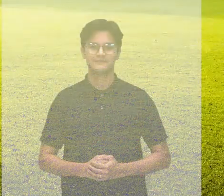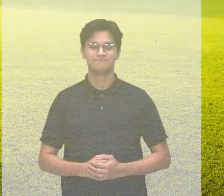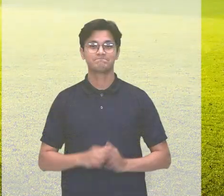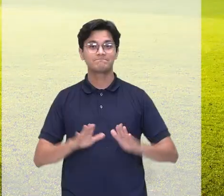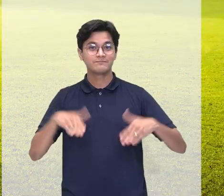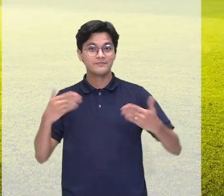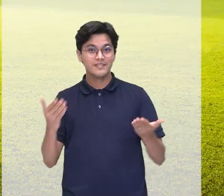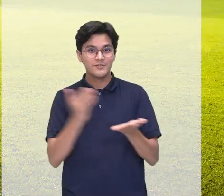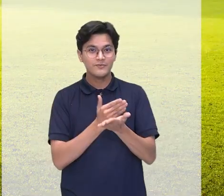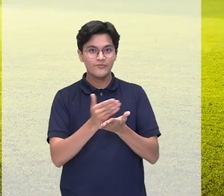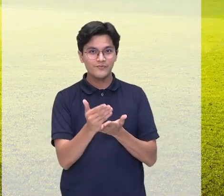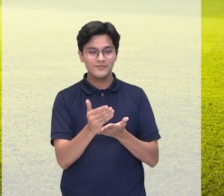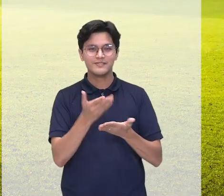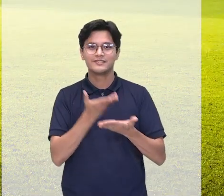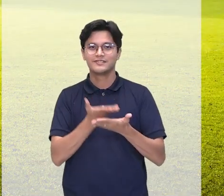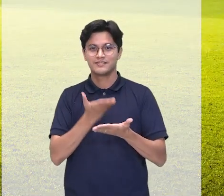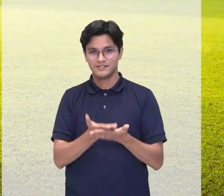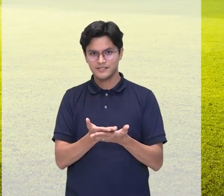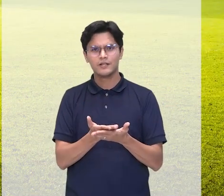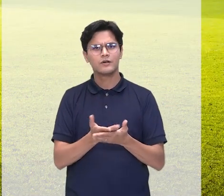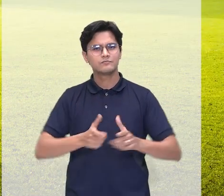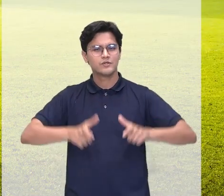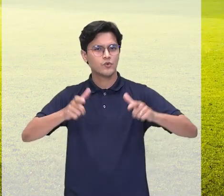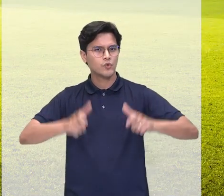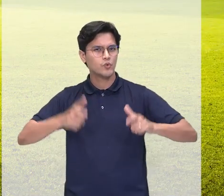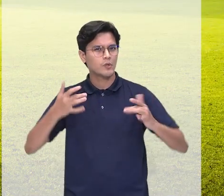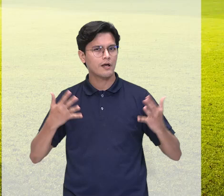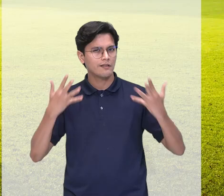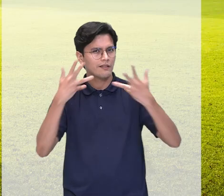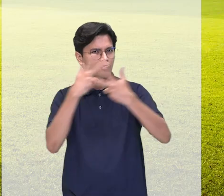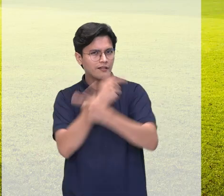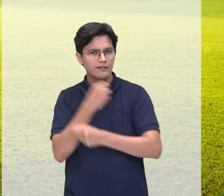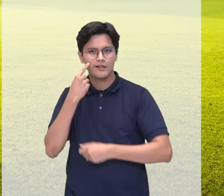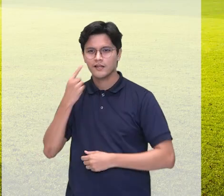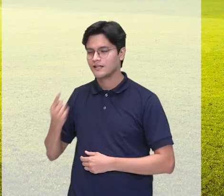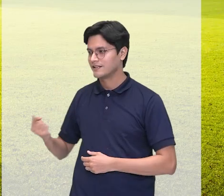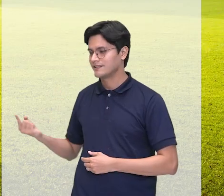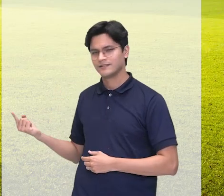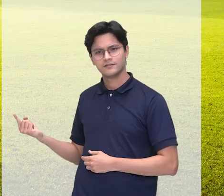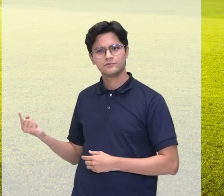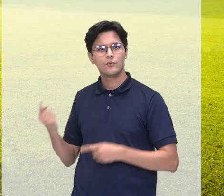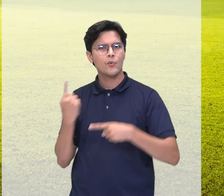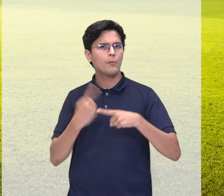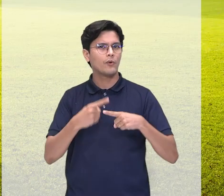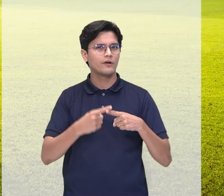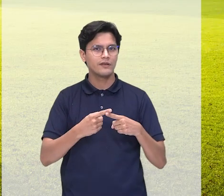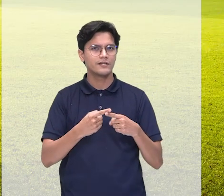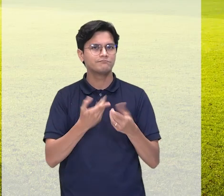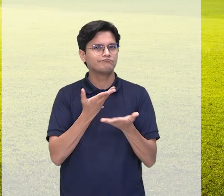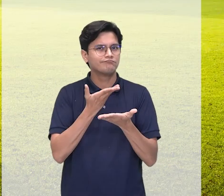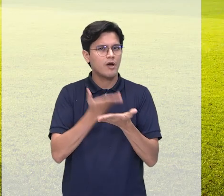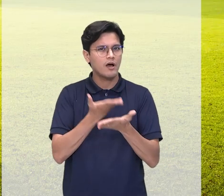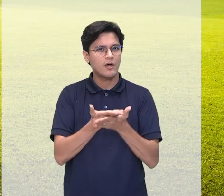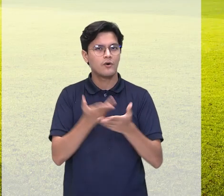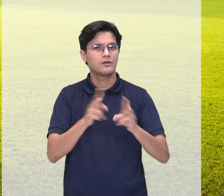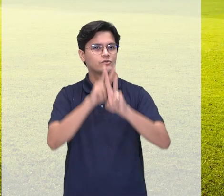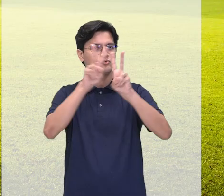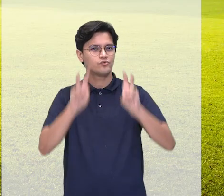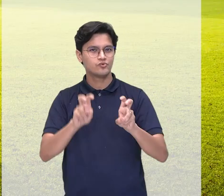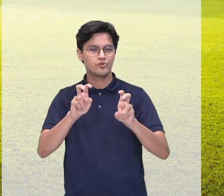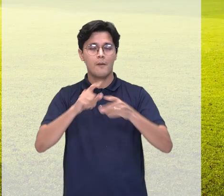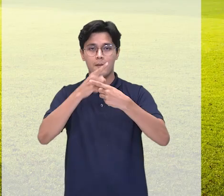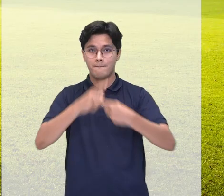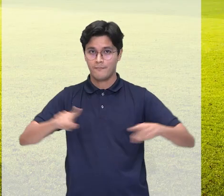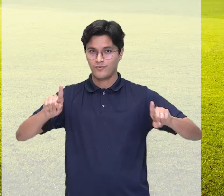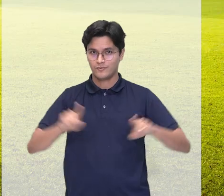Iniciamos nossa aula nessa paisagem linda, visto que a nossa aula é sobre música. Então, a